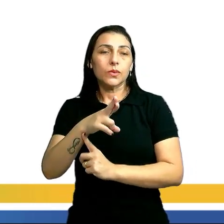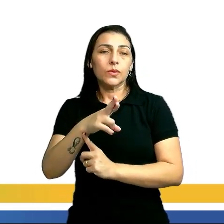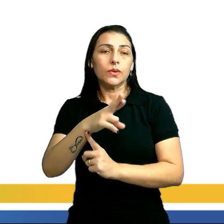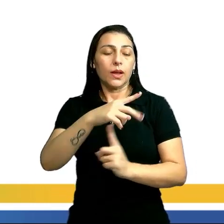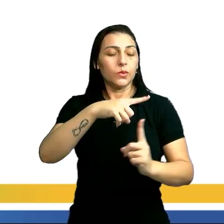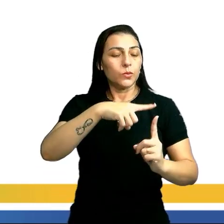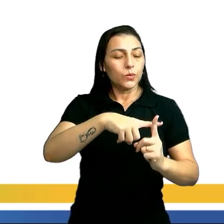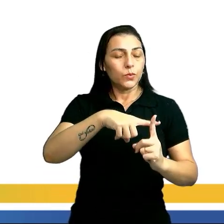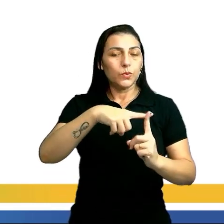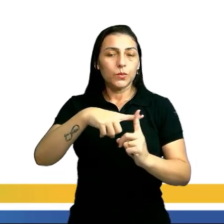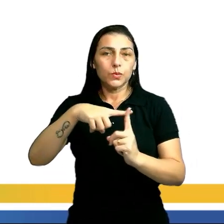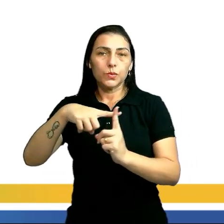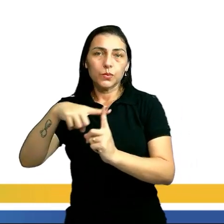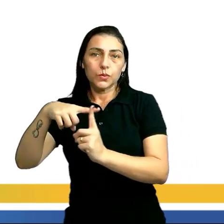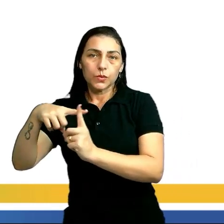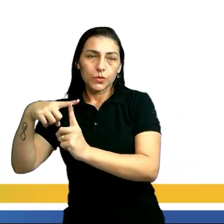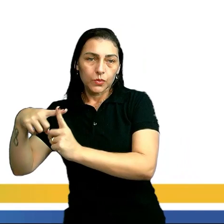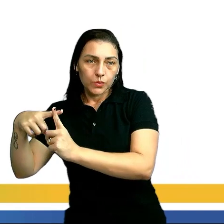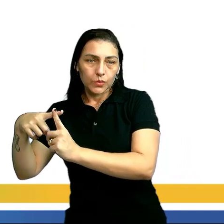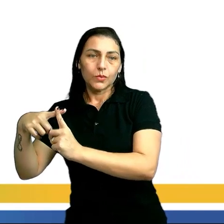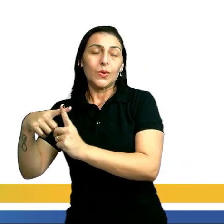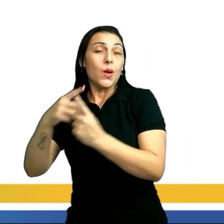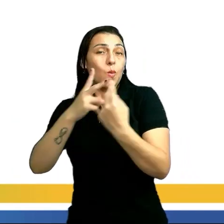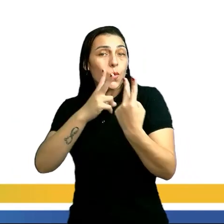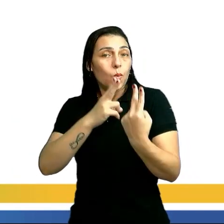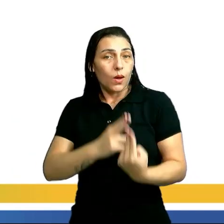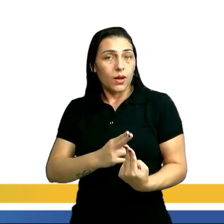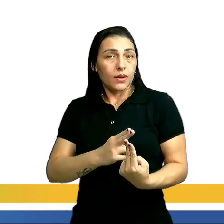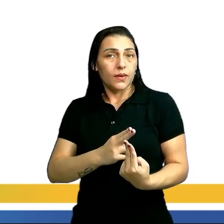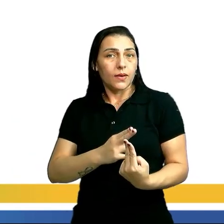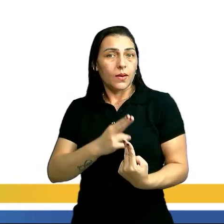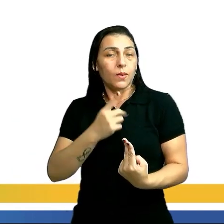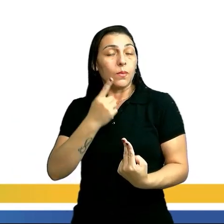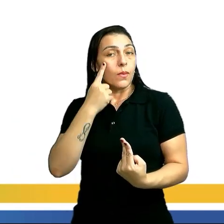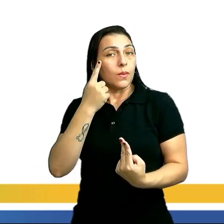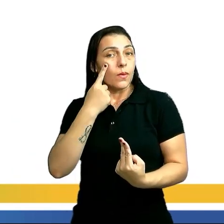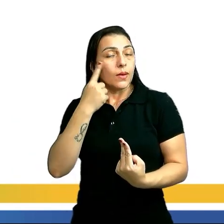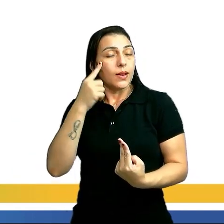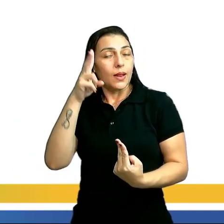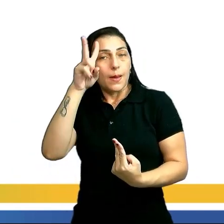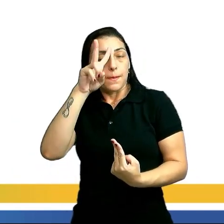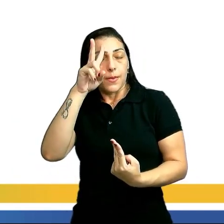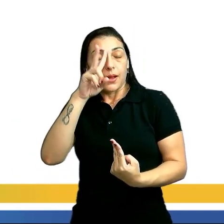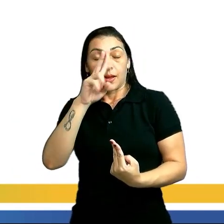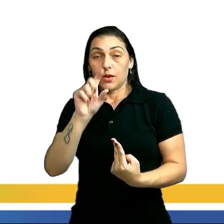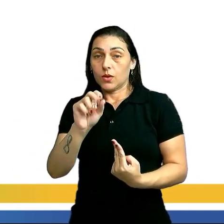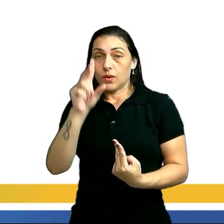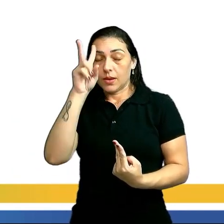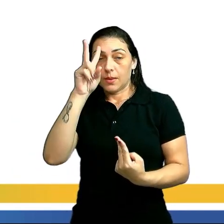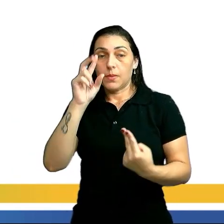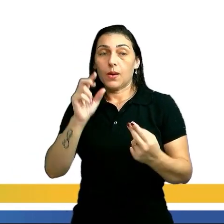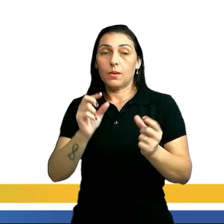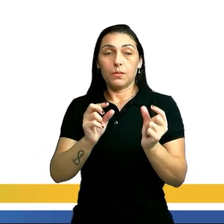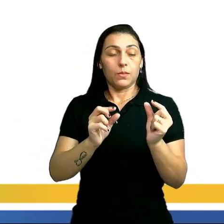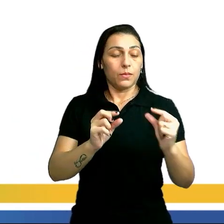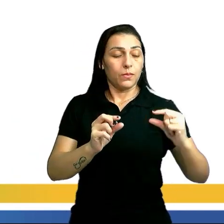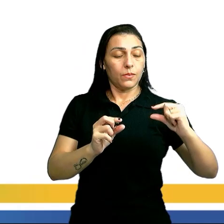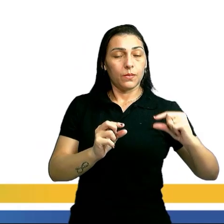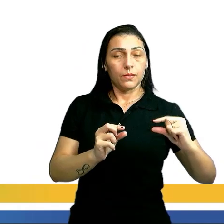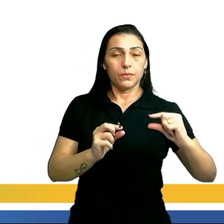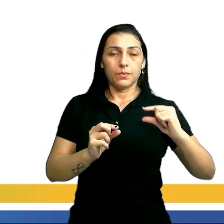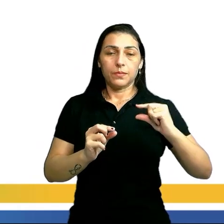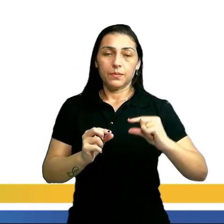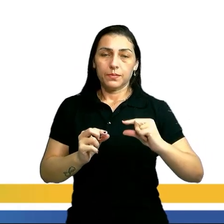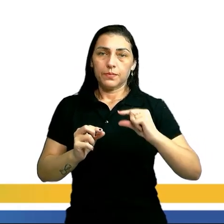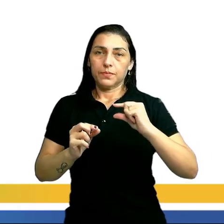soma de moléculas de monômeros iguais. Então, para você lembrar disso daí, é só lembrar que uma corrente ela é